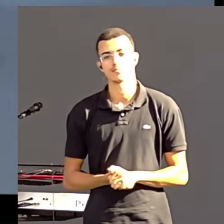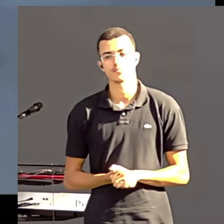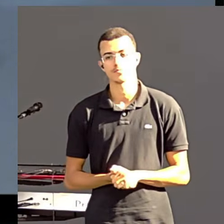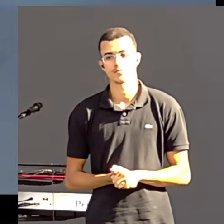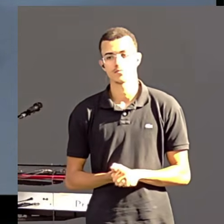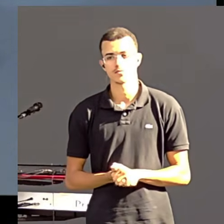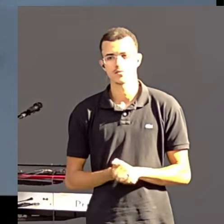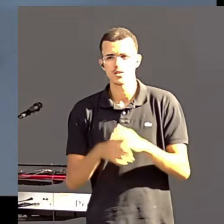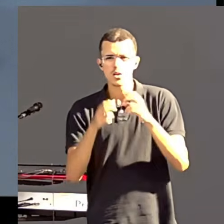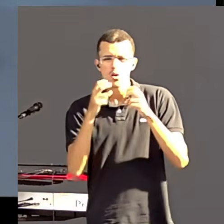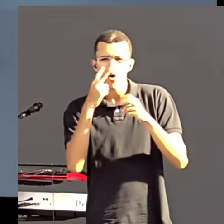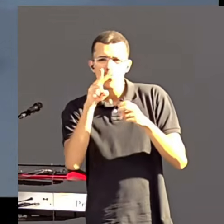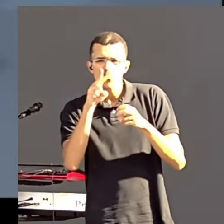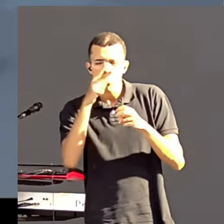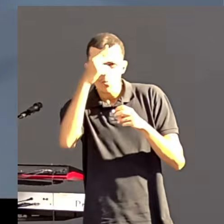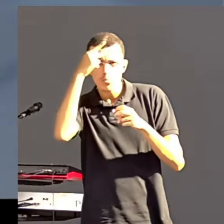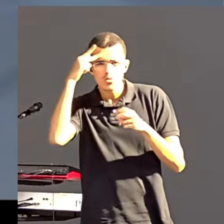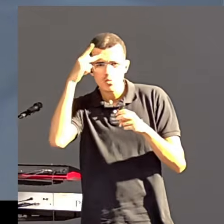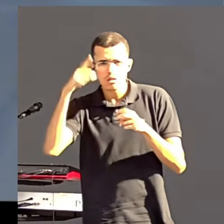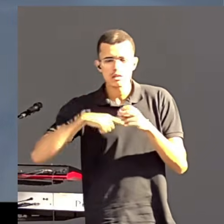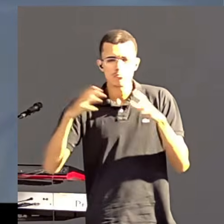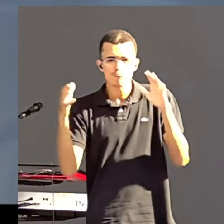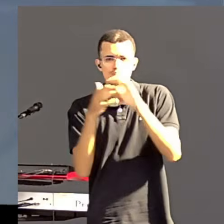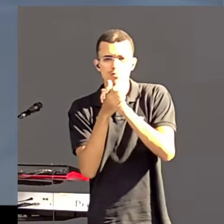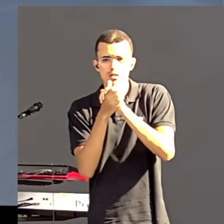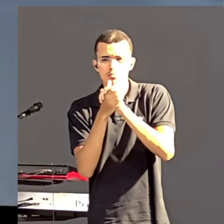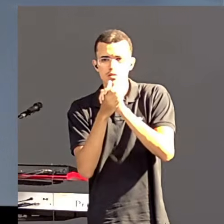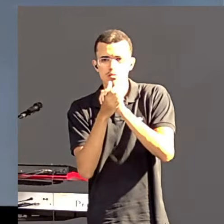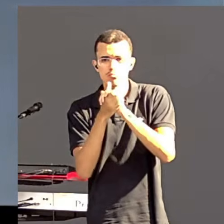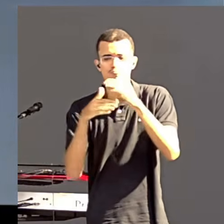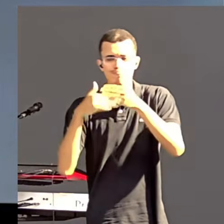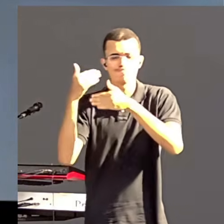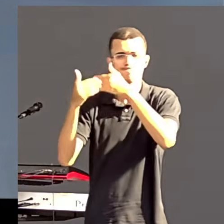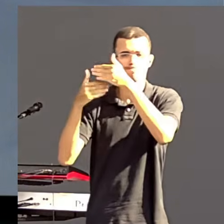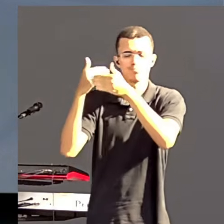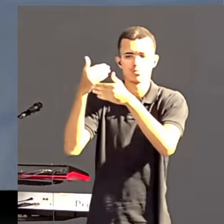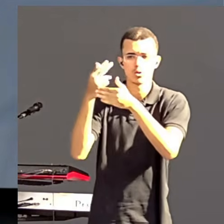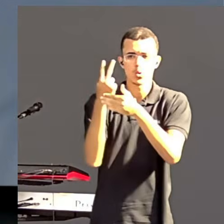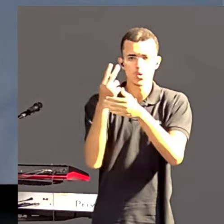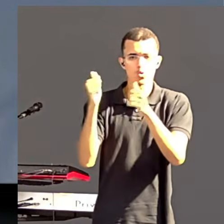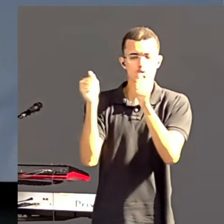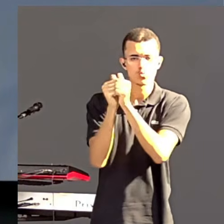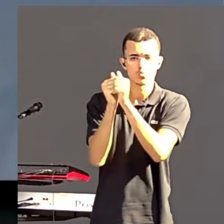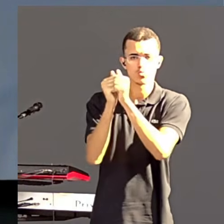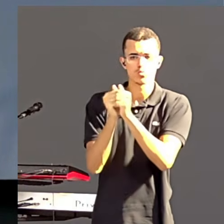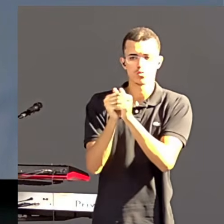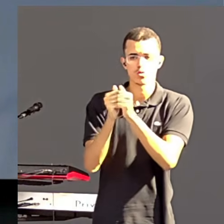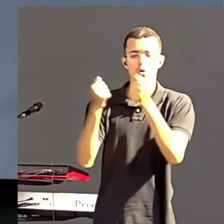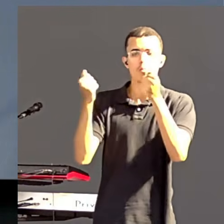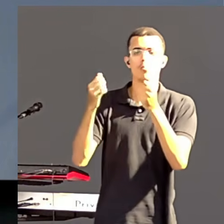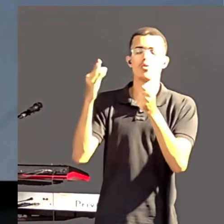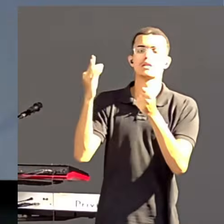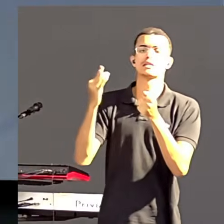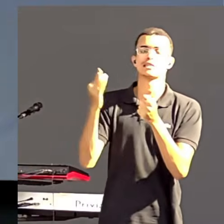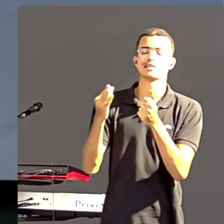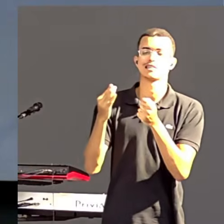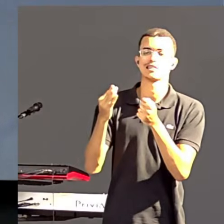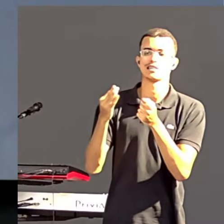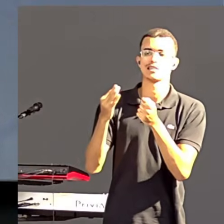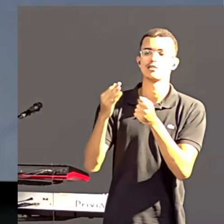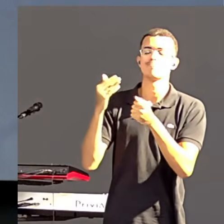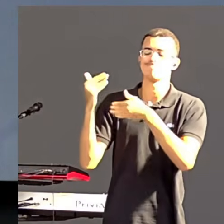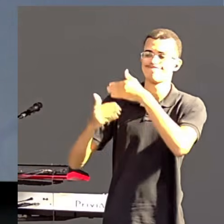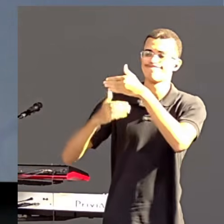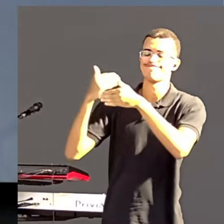Já viu alguém que está vivendo um casamento há algum tempo de caminhar dos dois juntos? Pode ter certeza que muita coisa foi